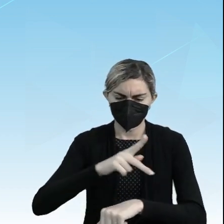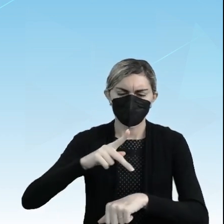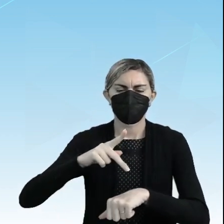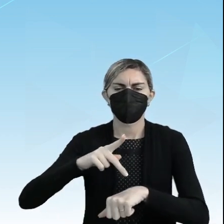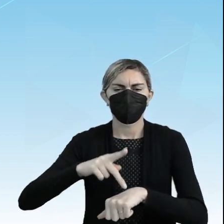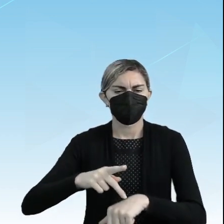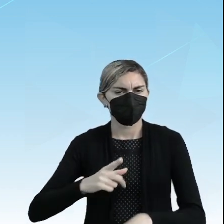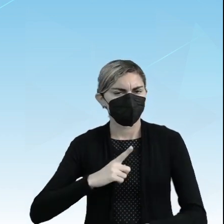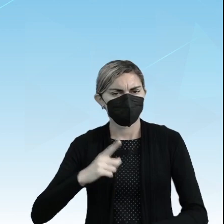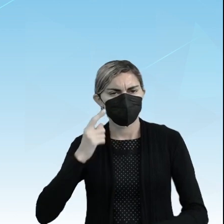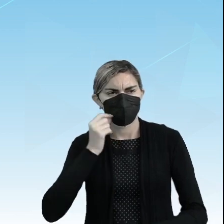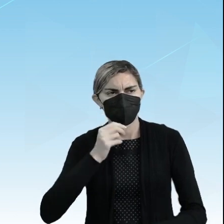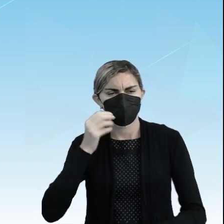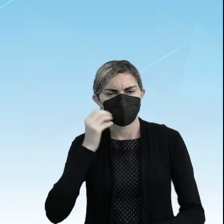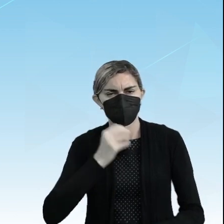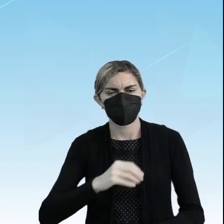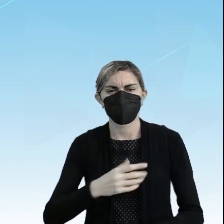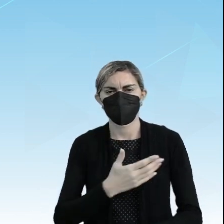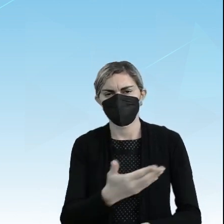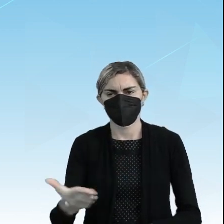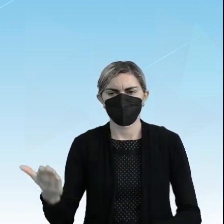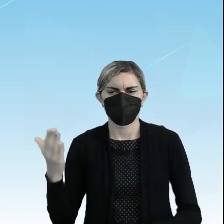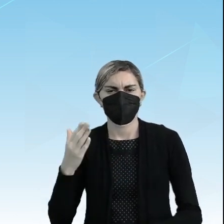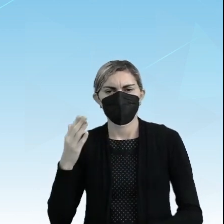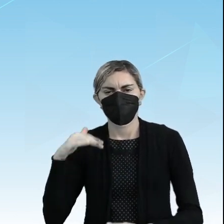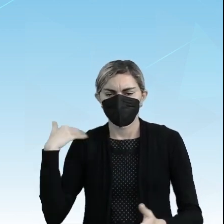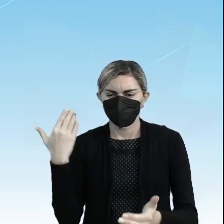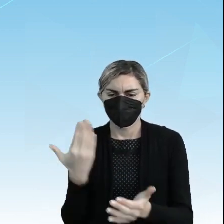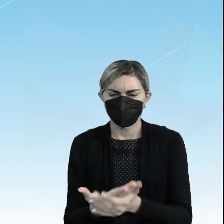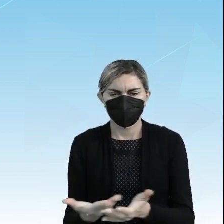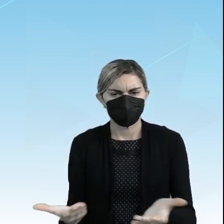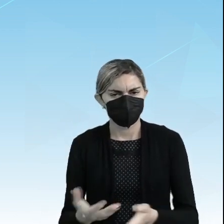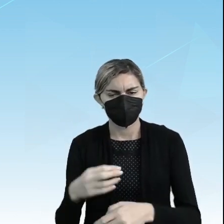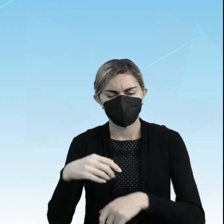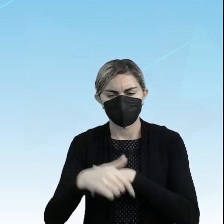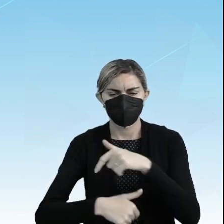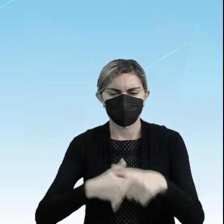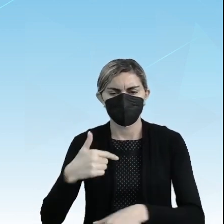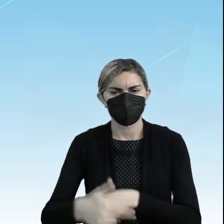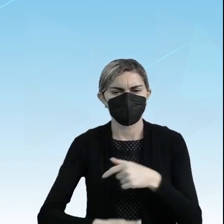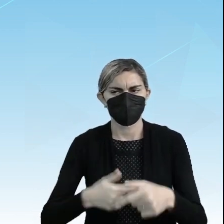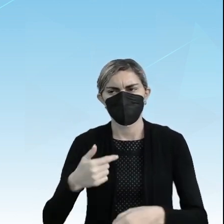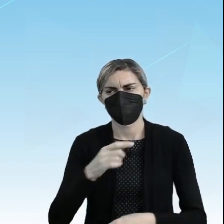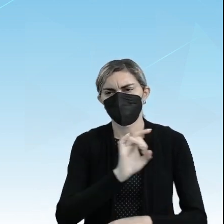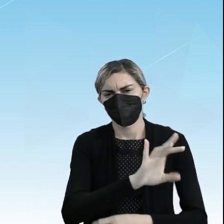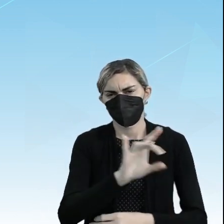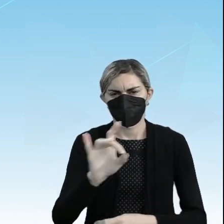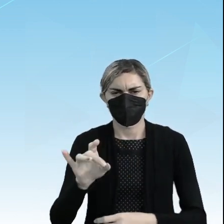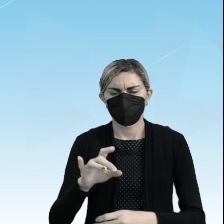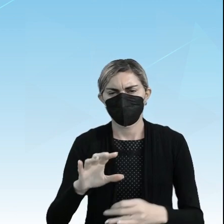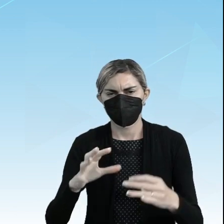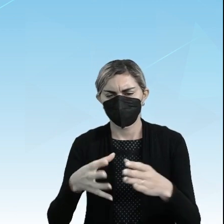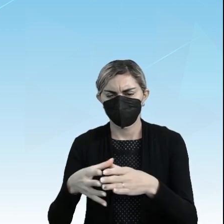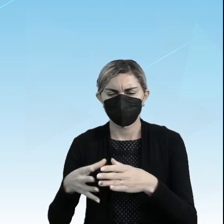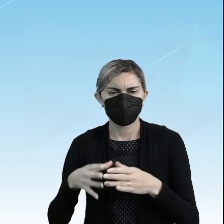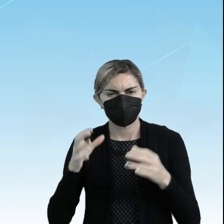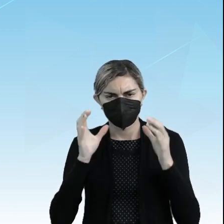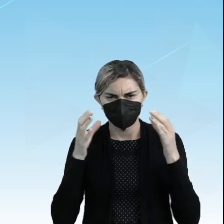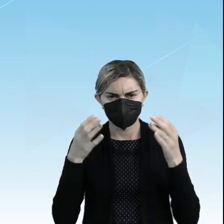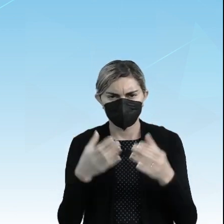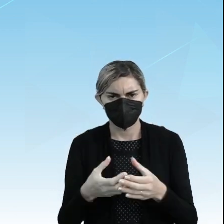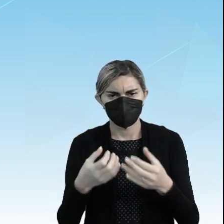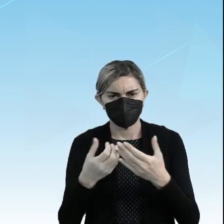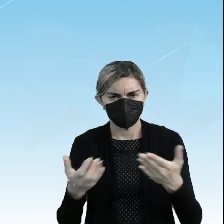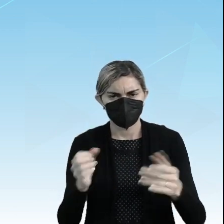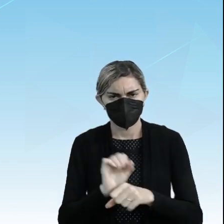que tentam, ou tentaram e tentam até hoje, trabalhar em prol de cada uma dessas comunidades. Tá